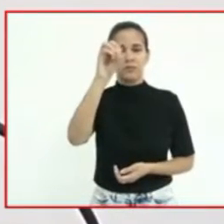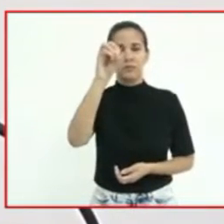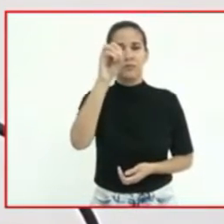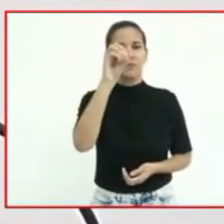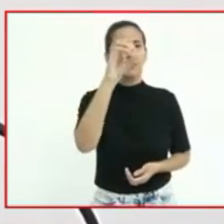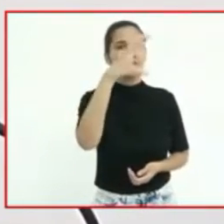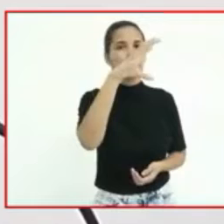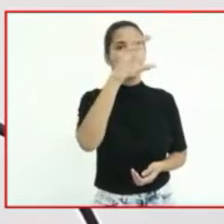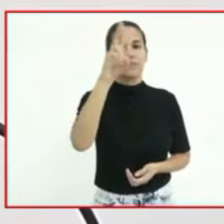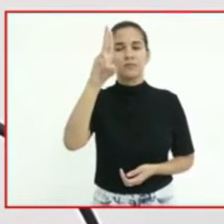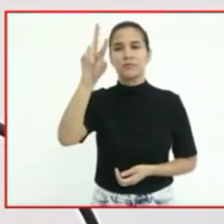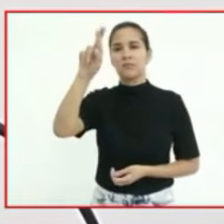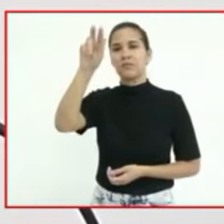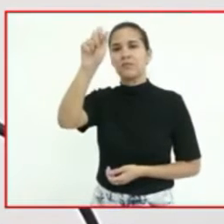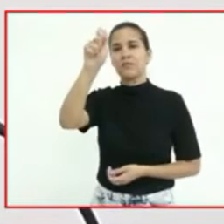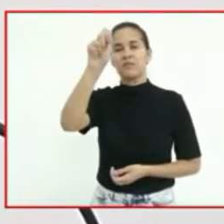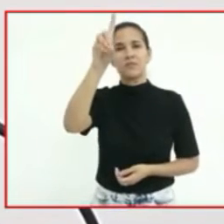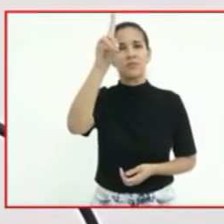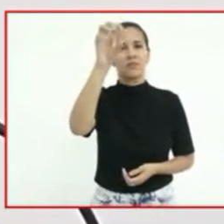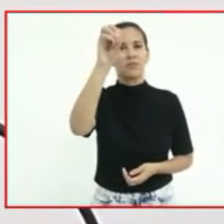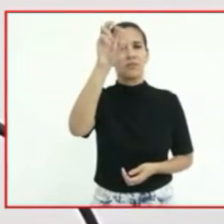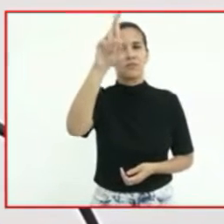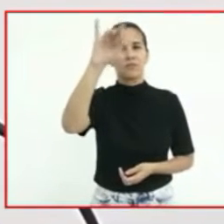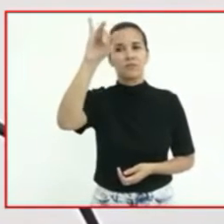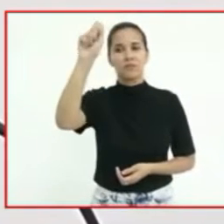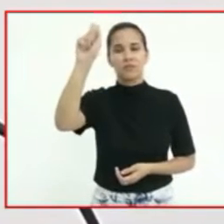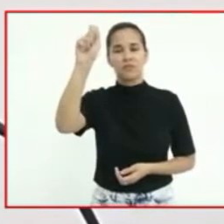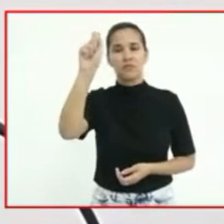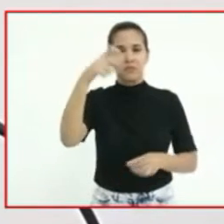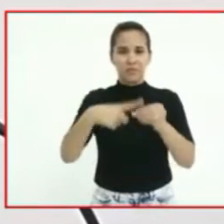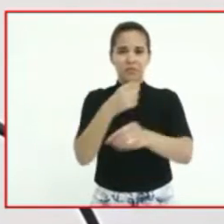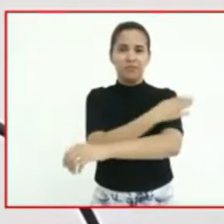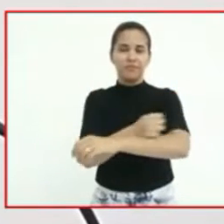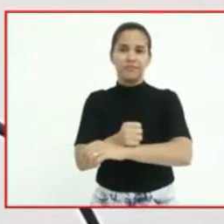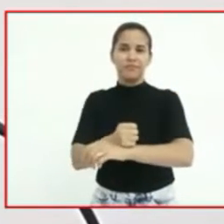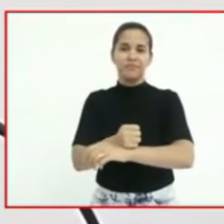uma piramboia. Se colocar 2 dedos de água num balde, nunca mais você pega ela.